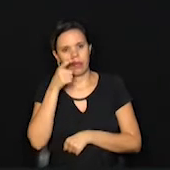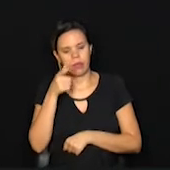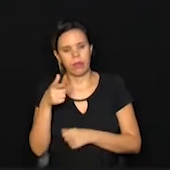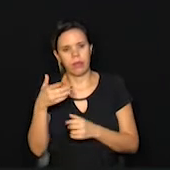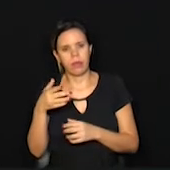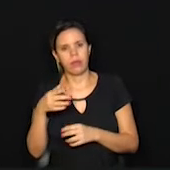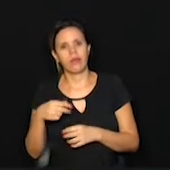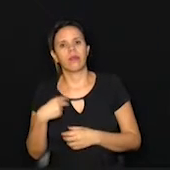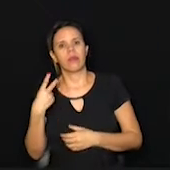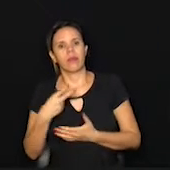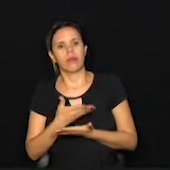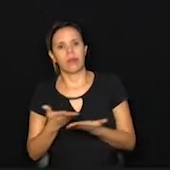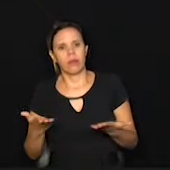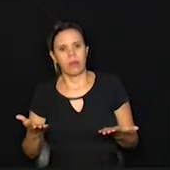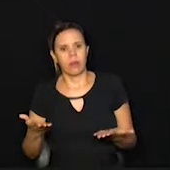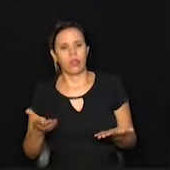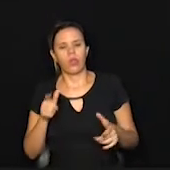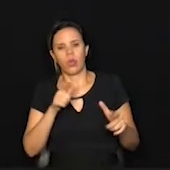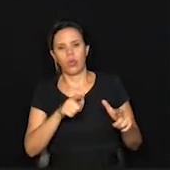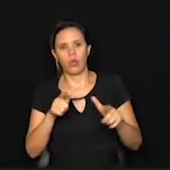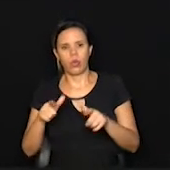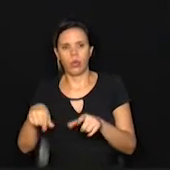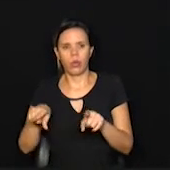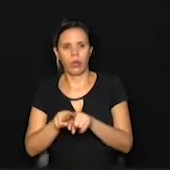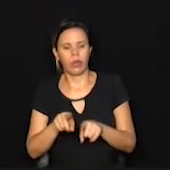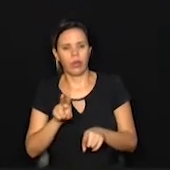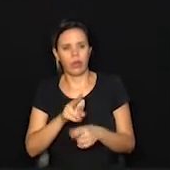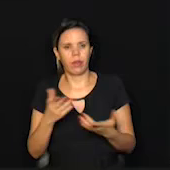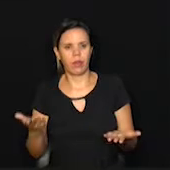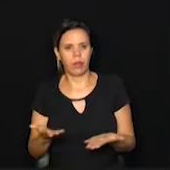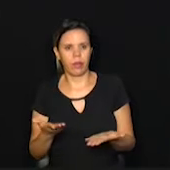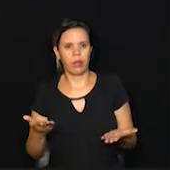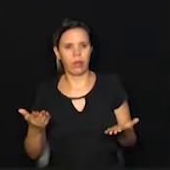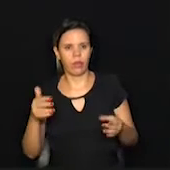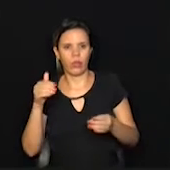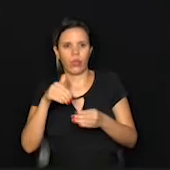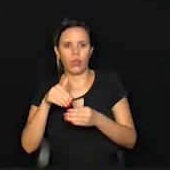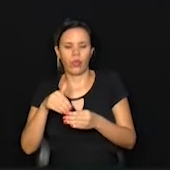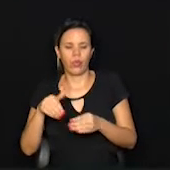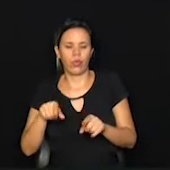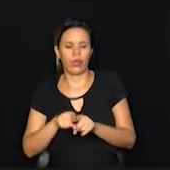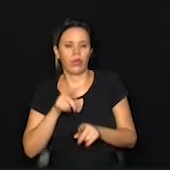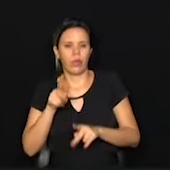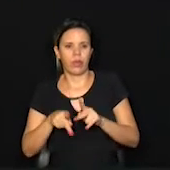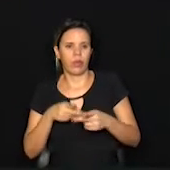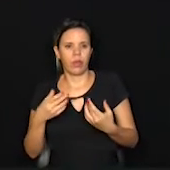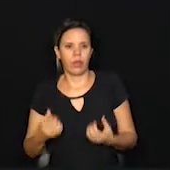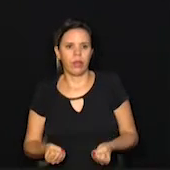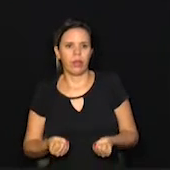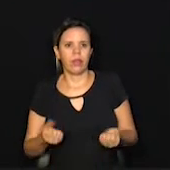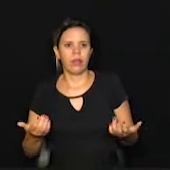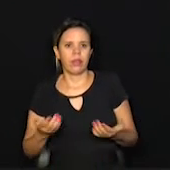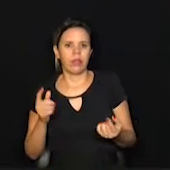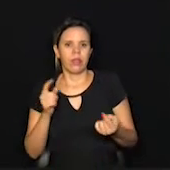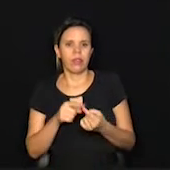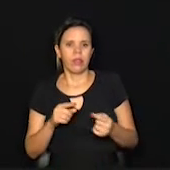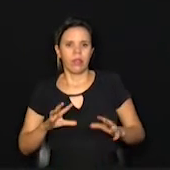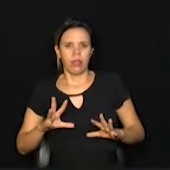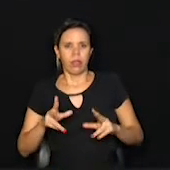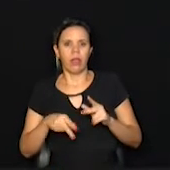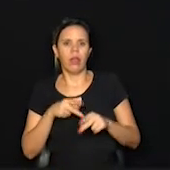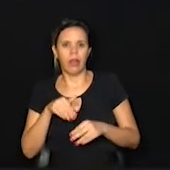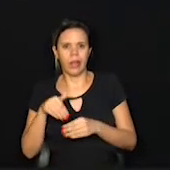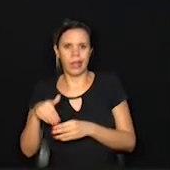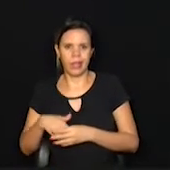parlamentares que ocupam hoje também que foram eleitos pelo voto e naquele quarto direto pela